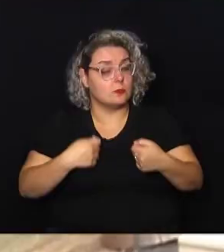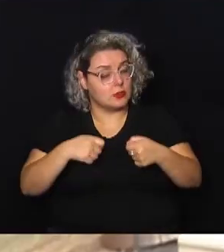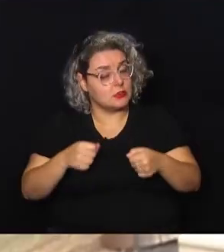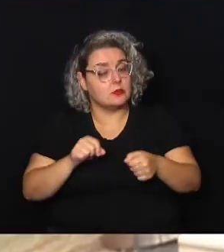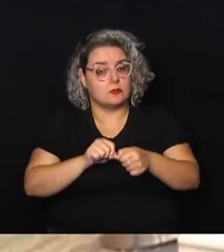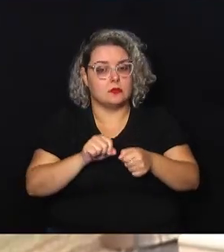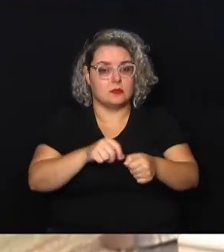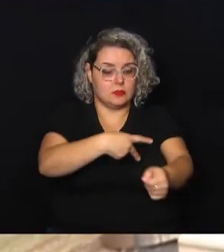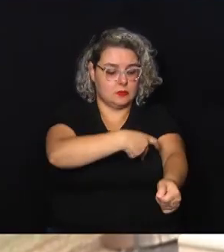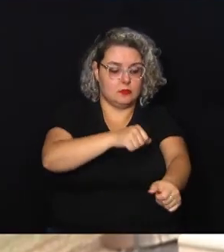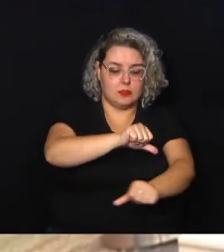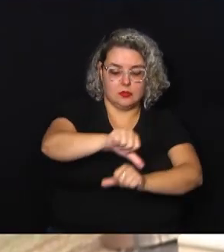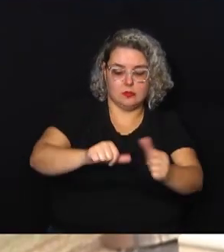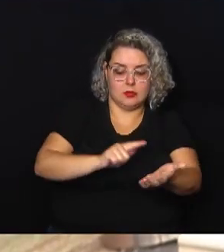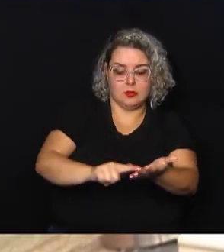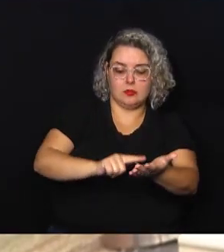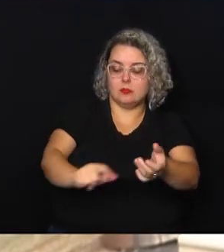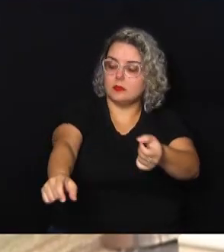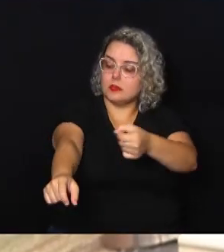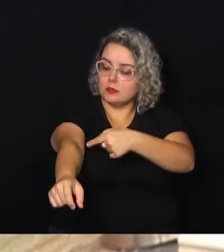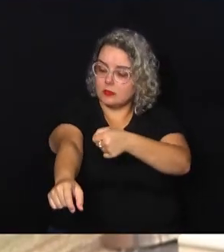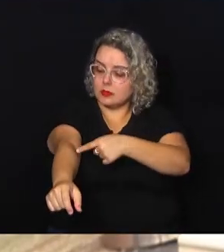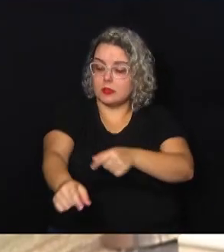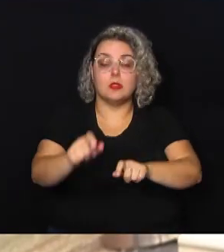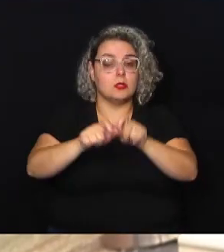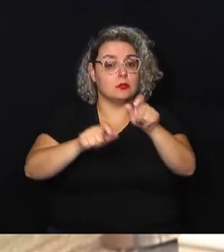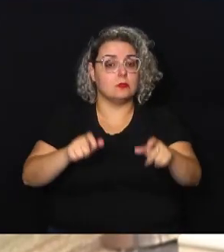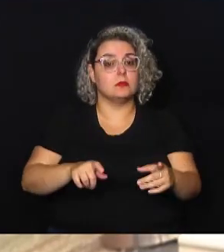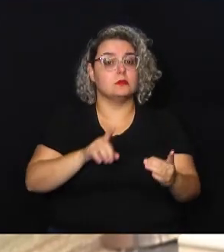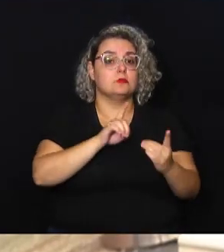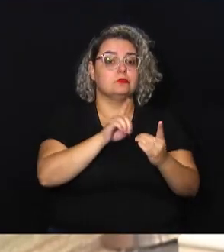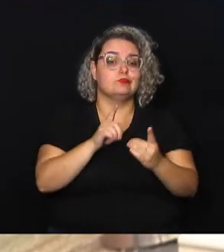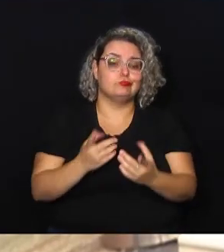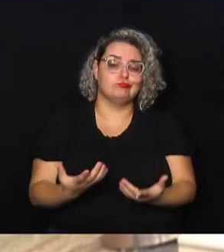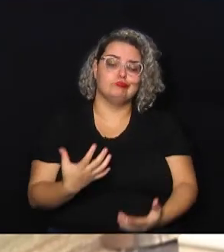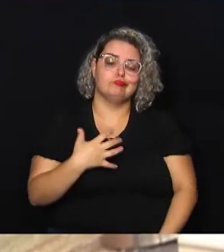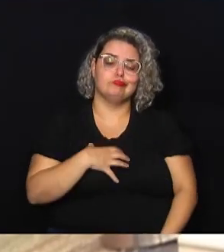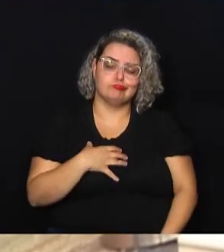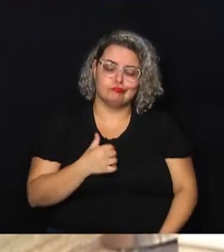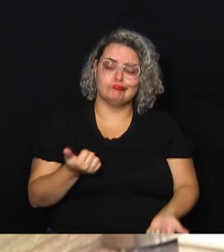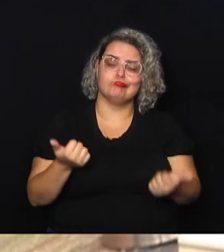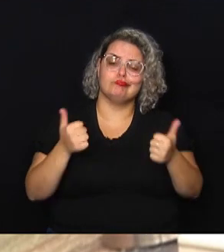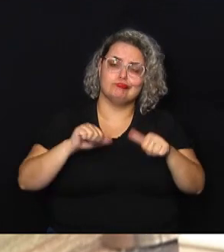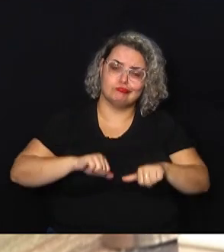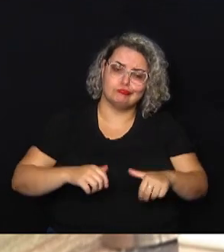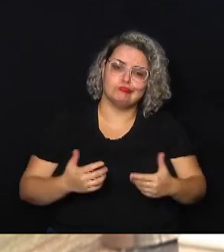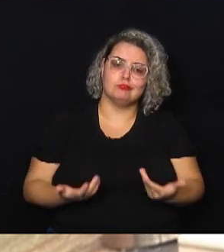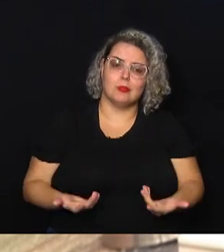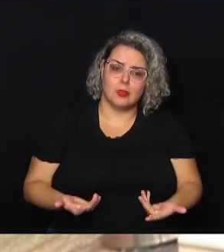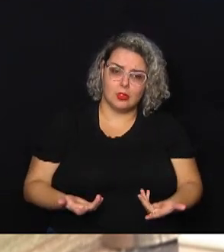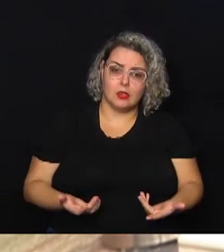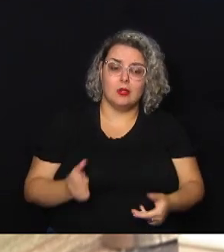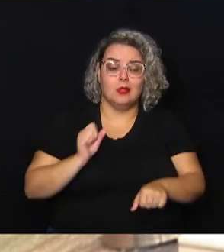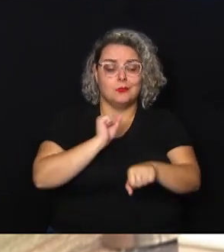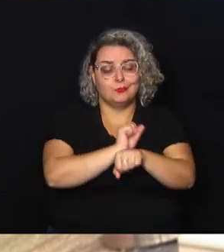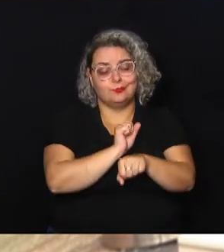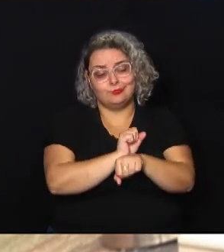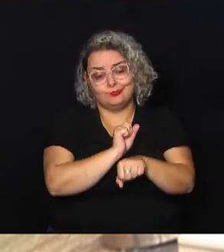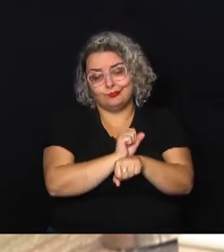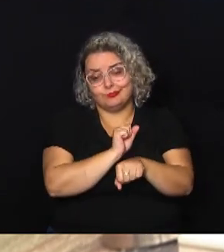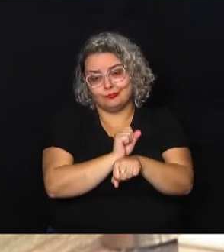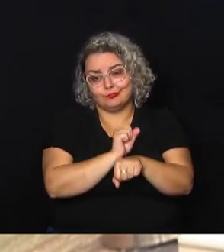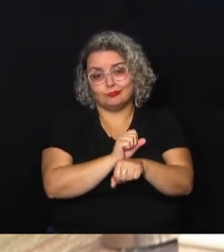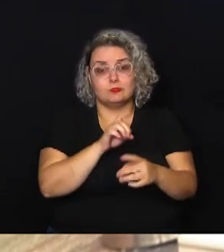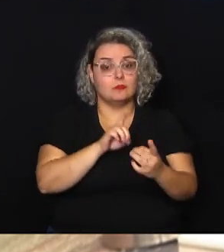hemodiálise as pessoas são atendidas mas de forma precária em muitas situações esperam para ser atendida coisa que não pode